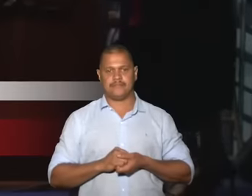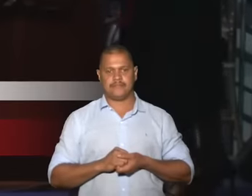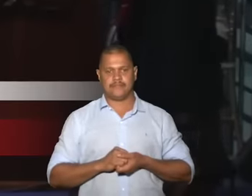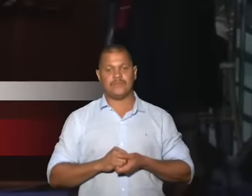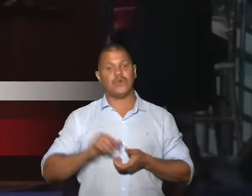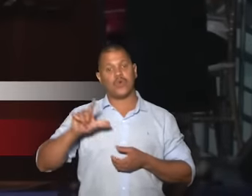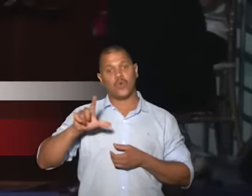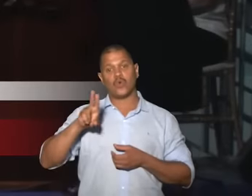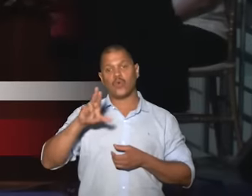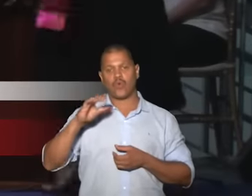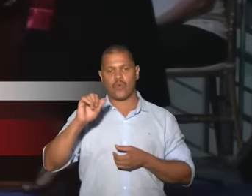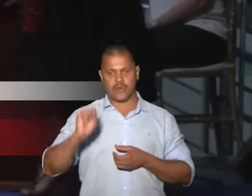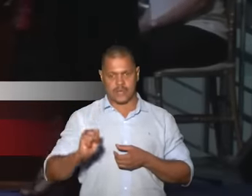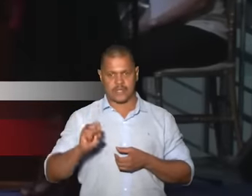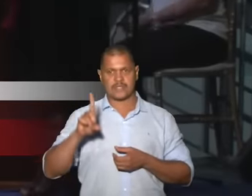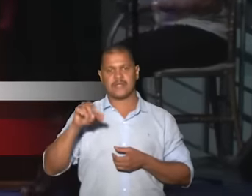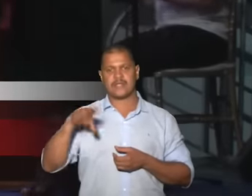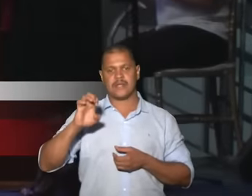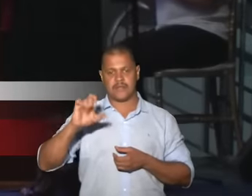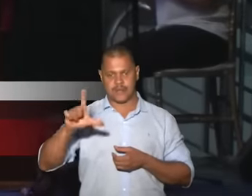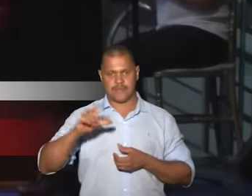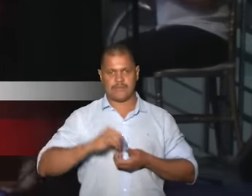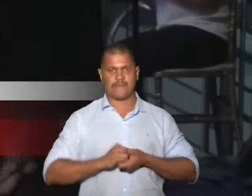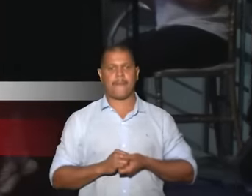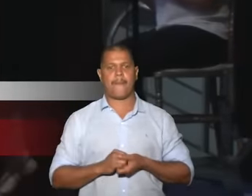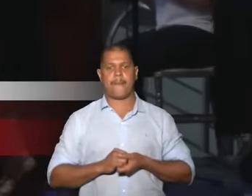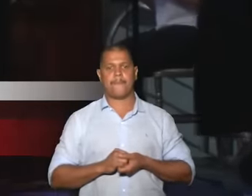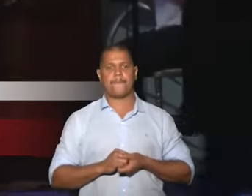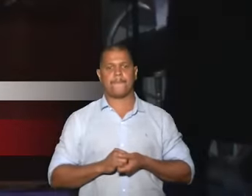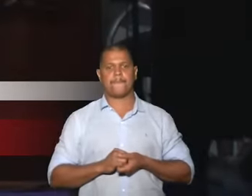Lucas Aniel da Costa Moreira.